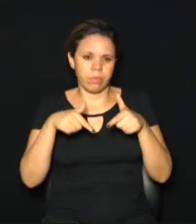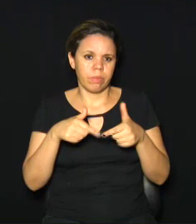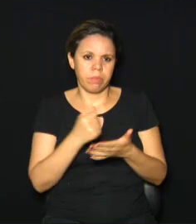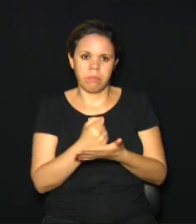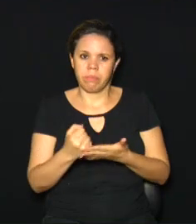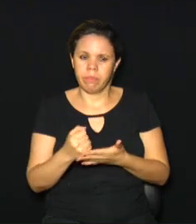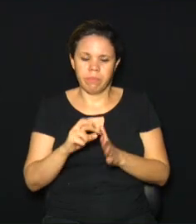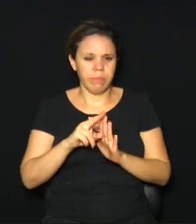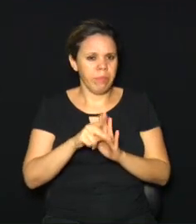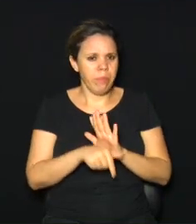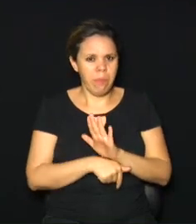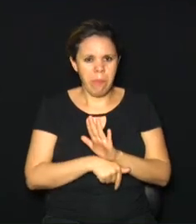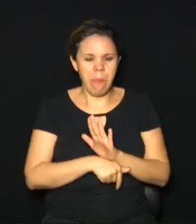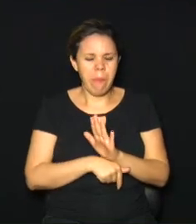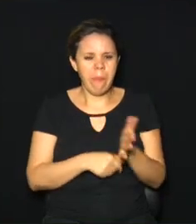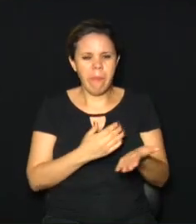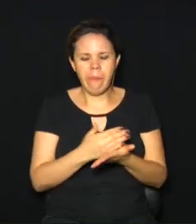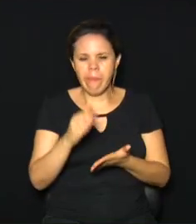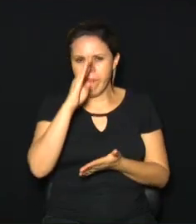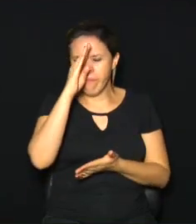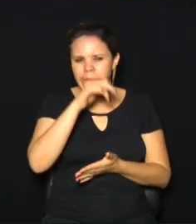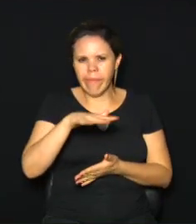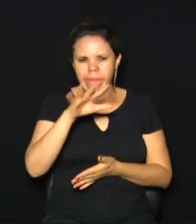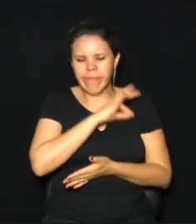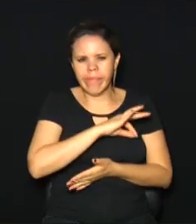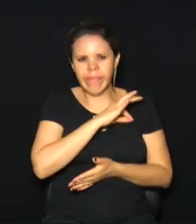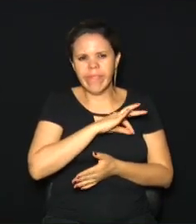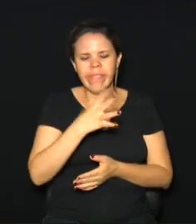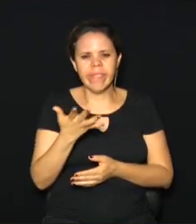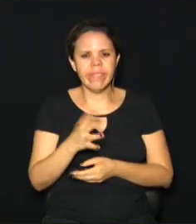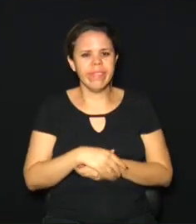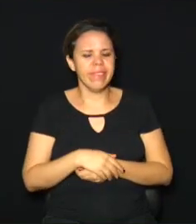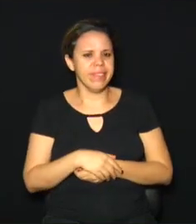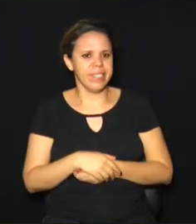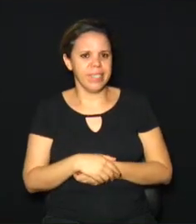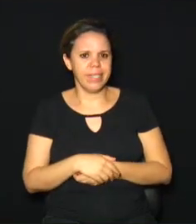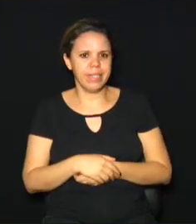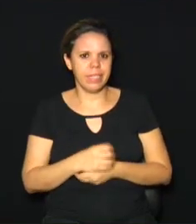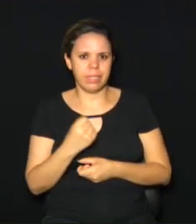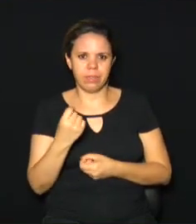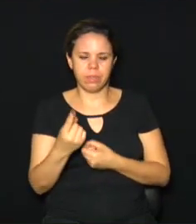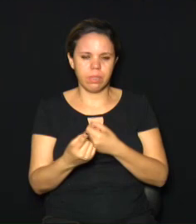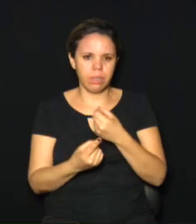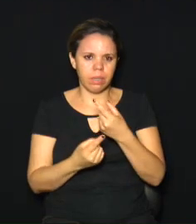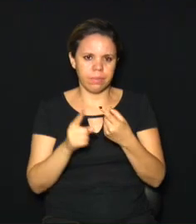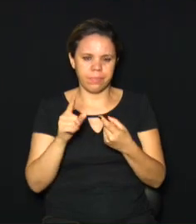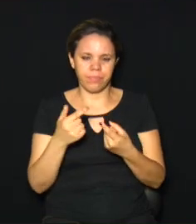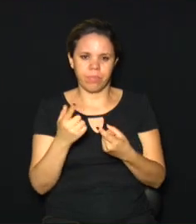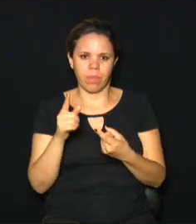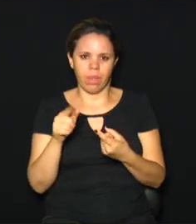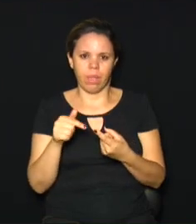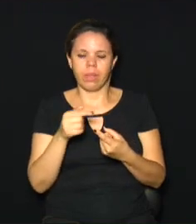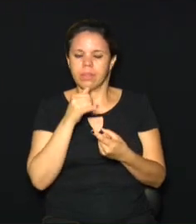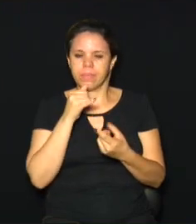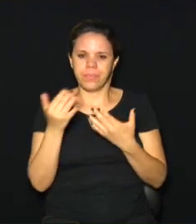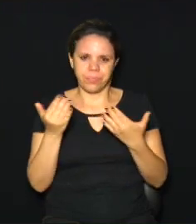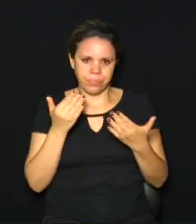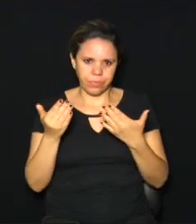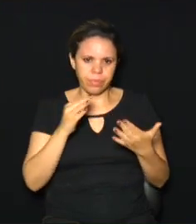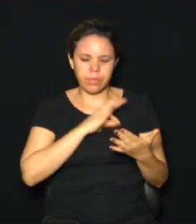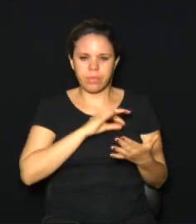existe o princípio geral de isonomia salarial, né? Que uma das subespécies é equiparação, se pode equiparar ou